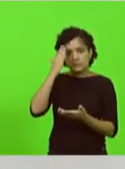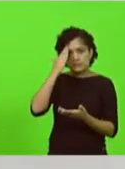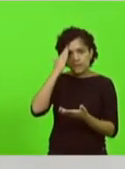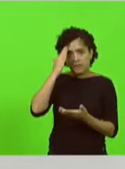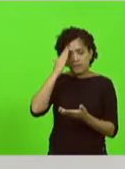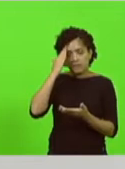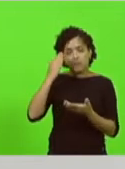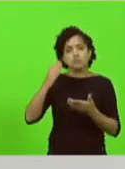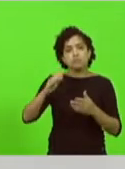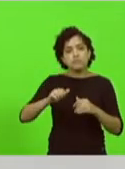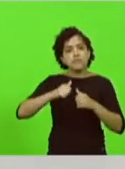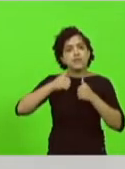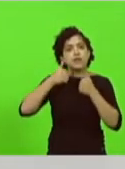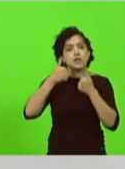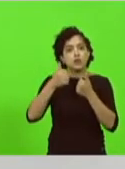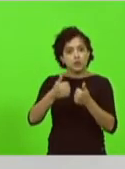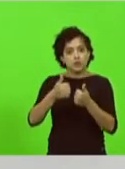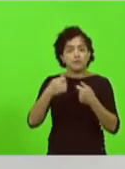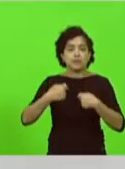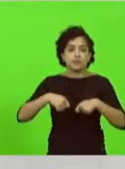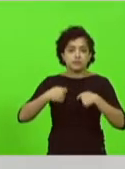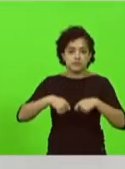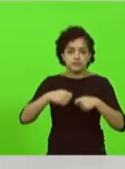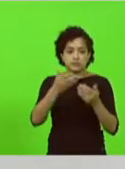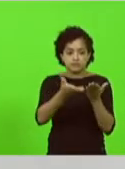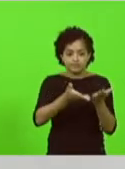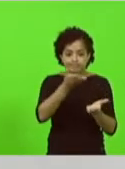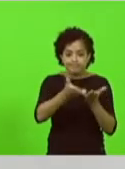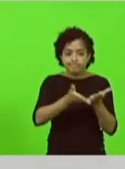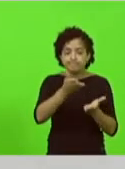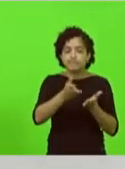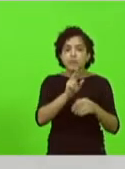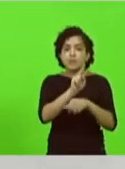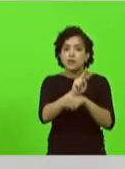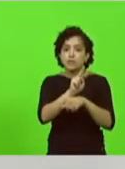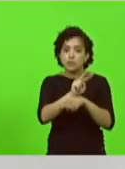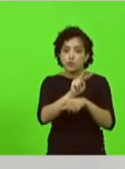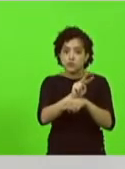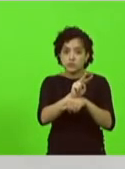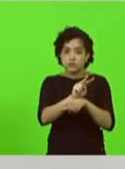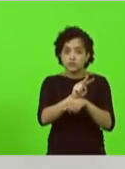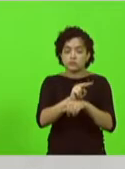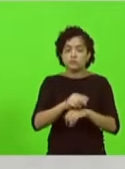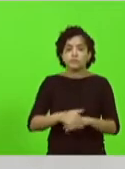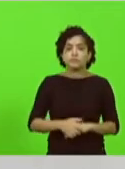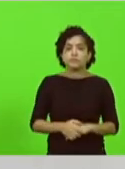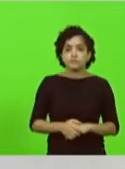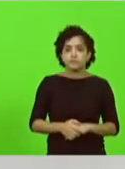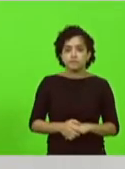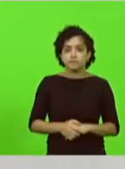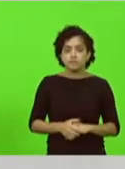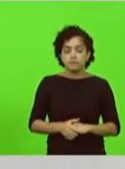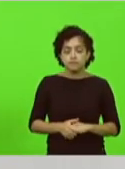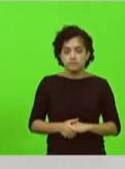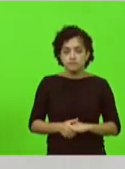que melhorar a qualidade de atendimento e a proteção a essa faixa da sociedade. Muito obrigado.